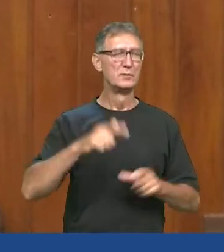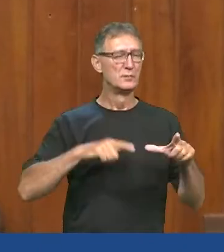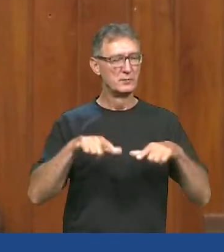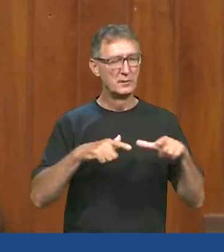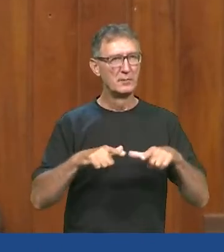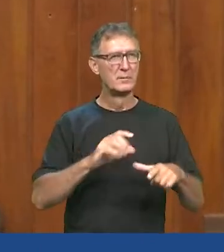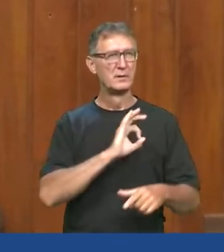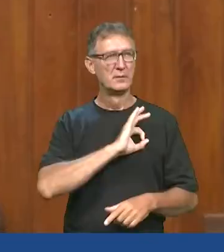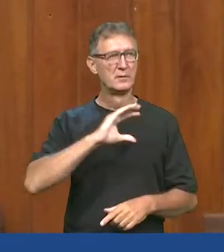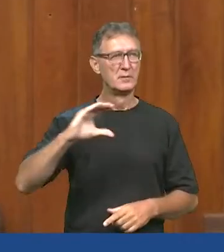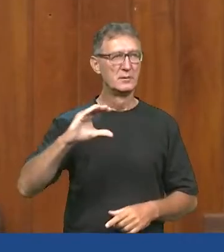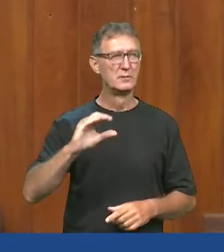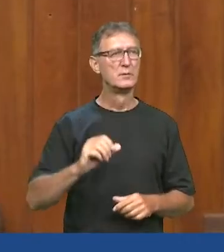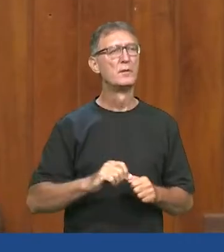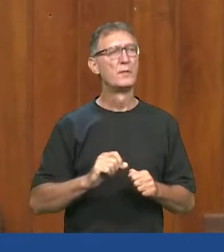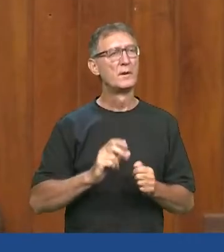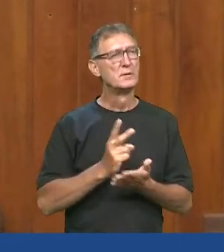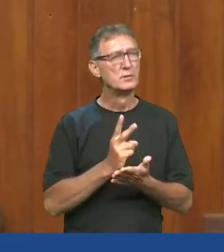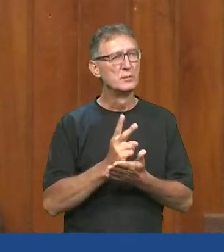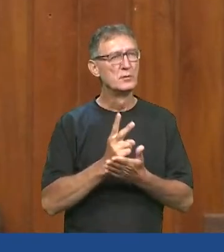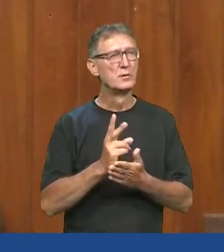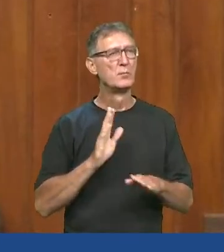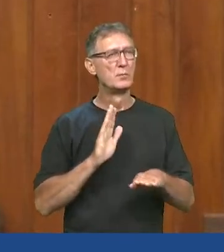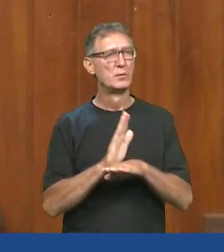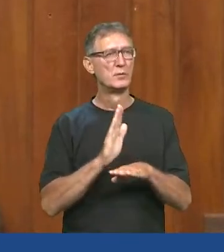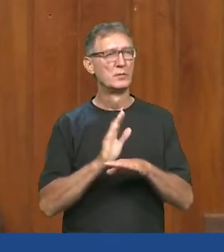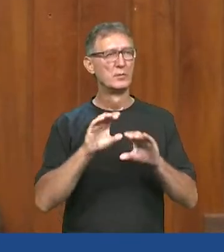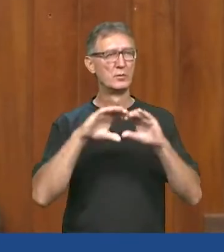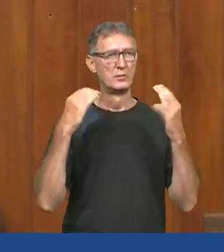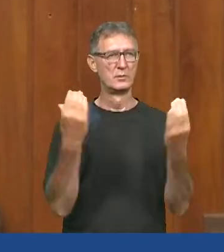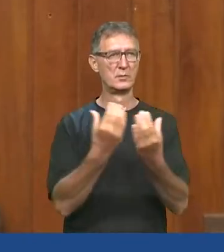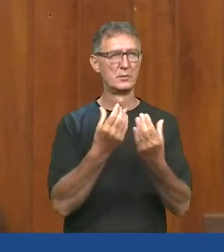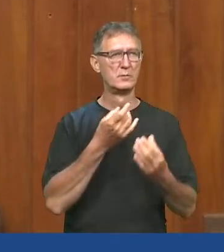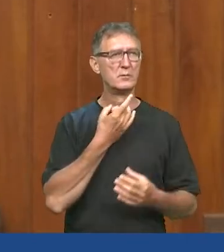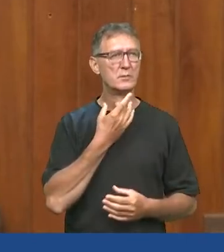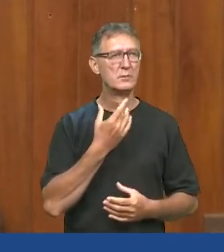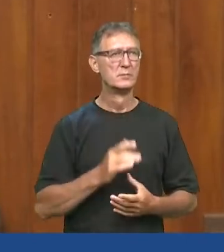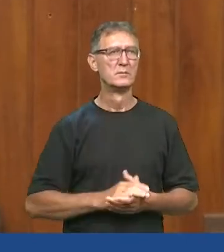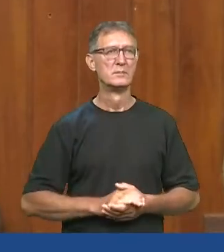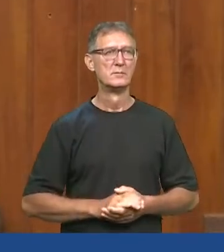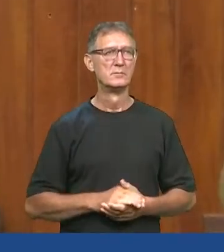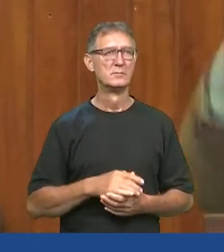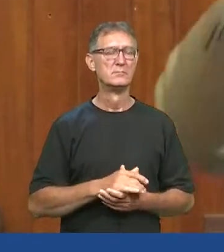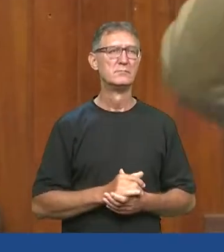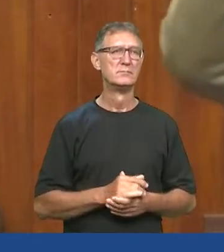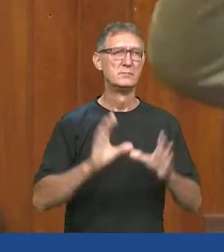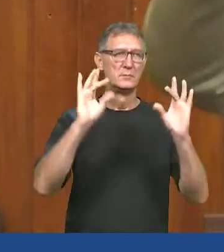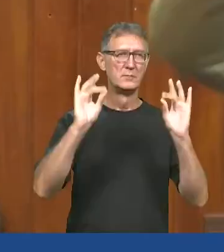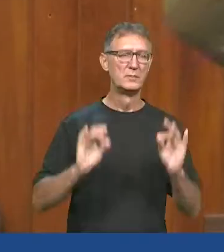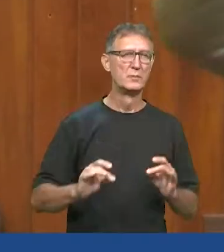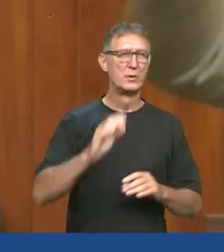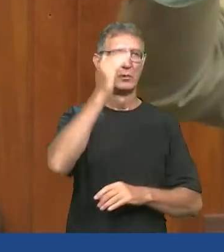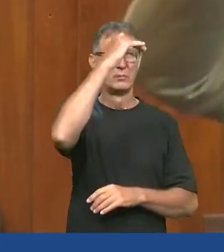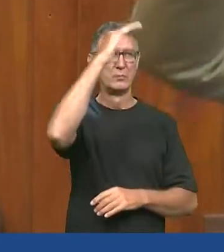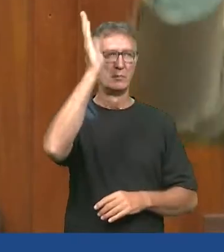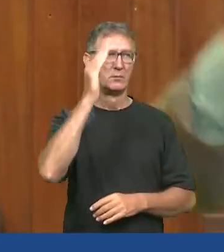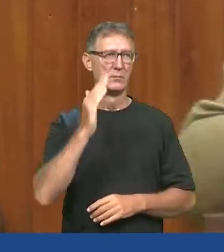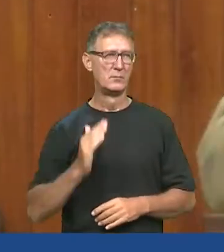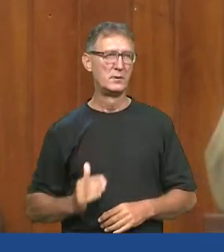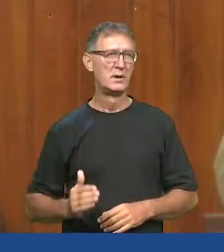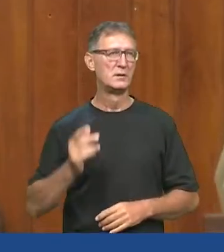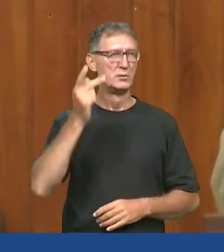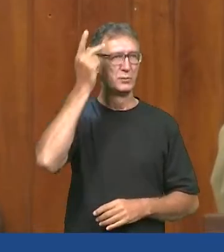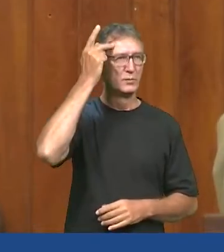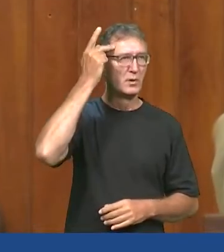trabalho que vocês realizam em prol da comunidade, especial de Marília, do Brasil como um todo, São Paulo,